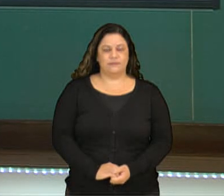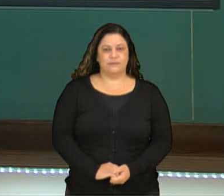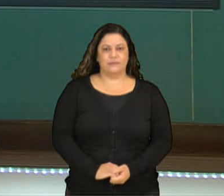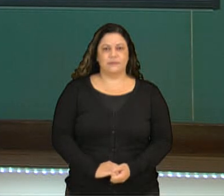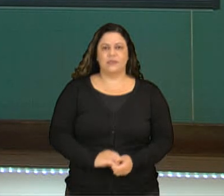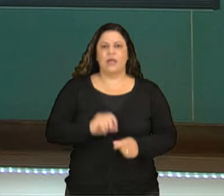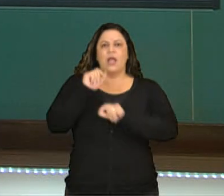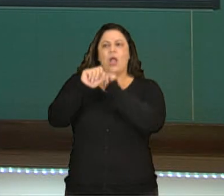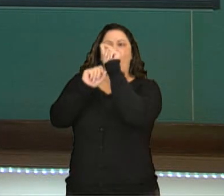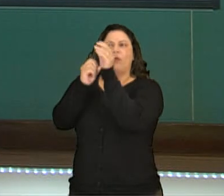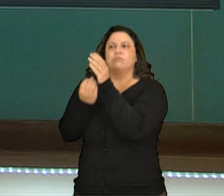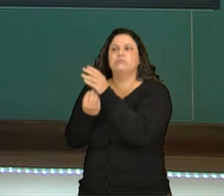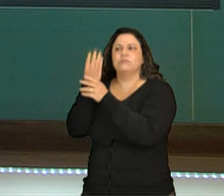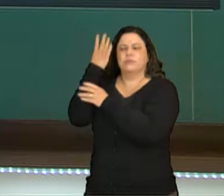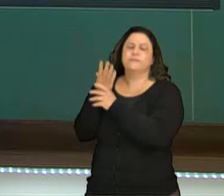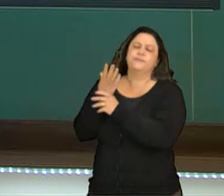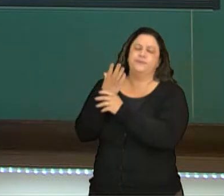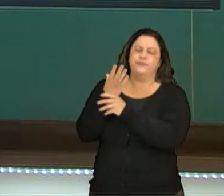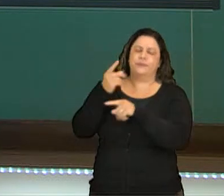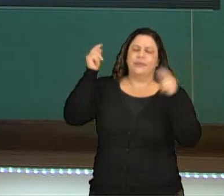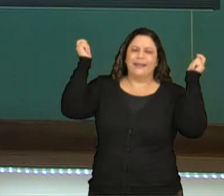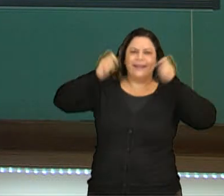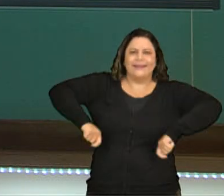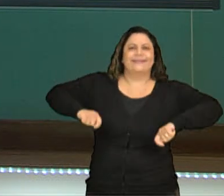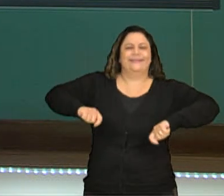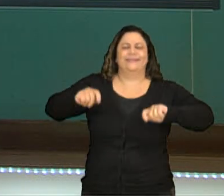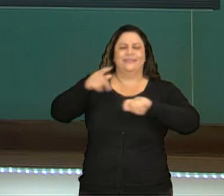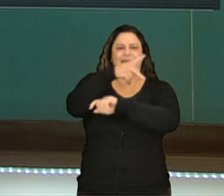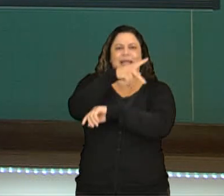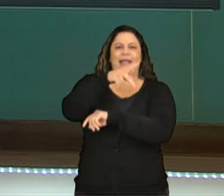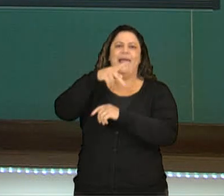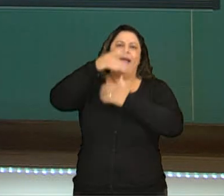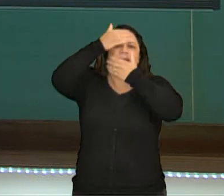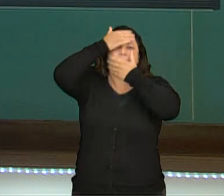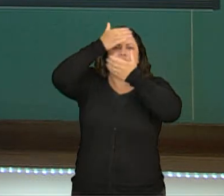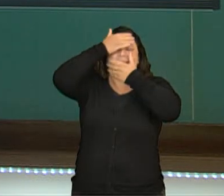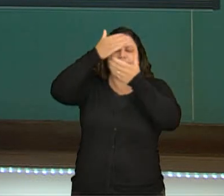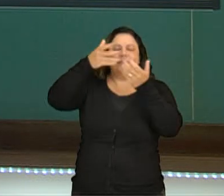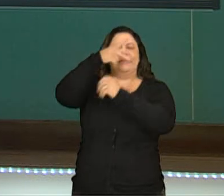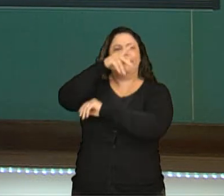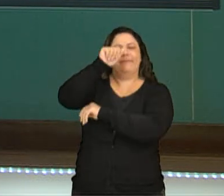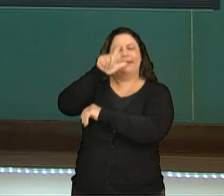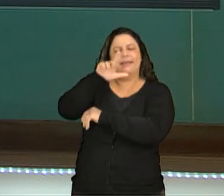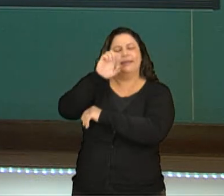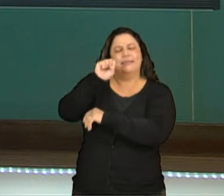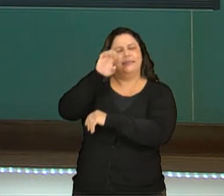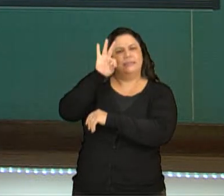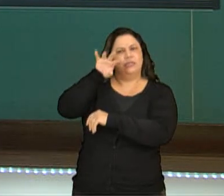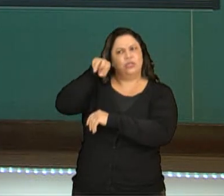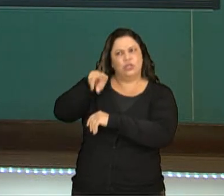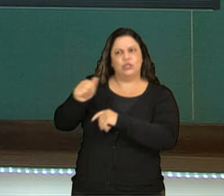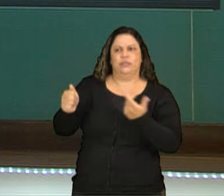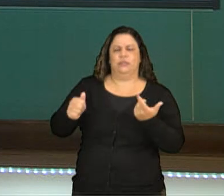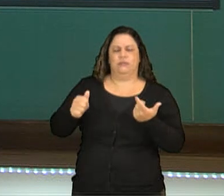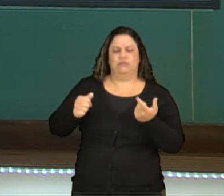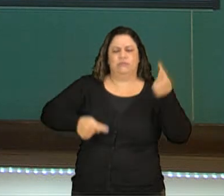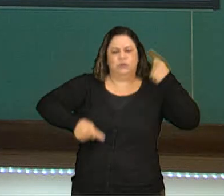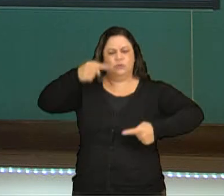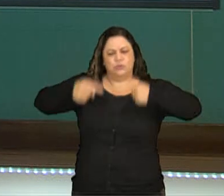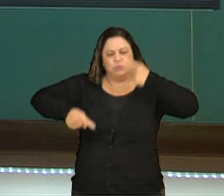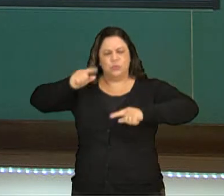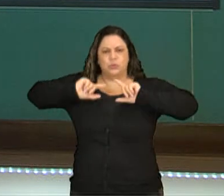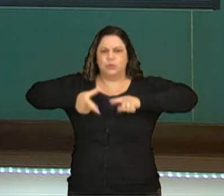As origens para essa questão palestina, essa disputa entre israelenses e palestinos. O que pode estar na